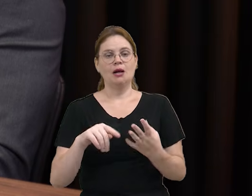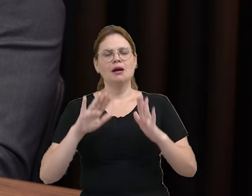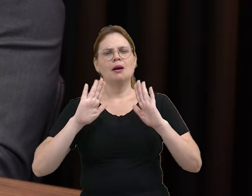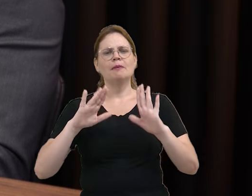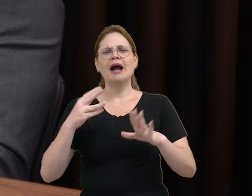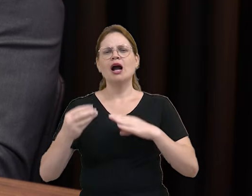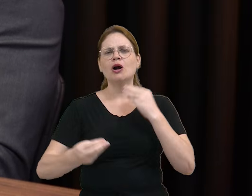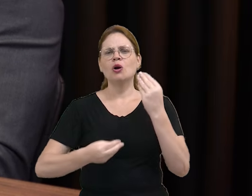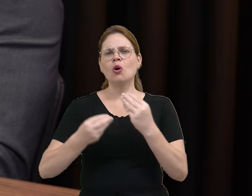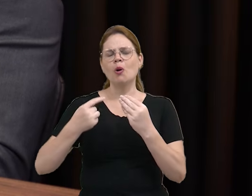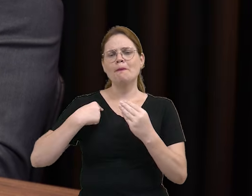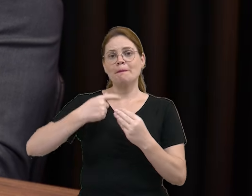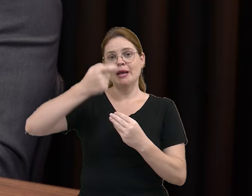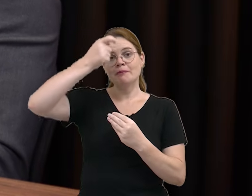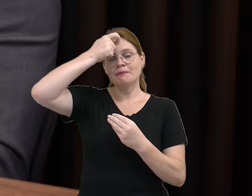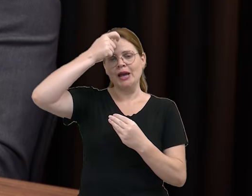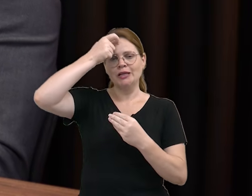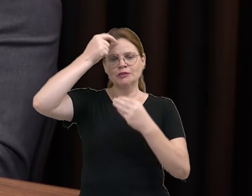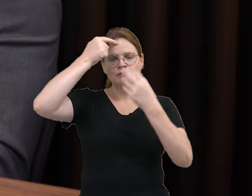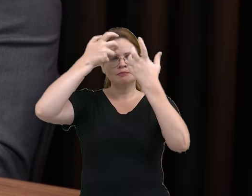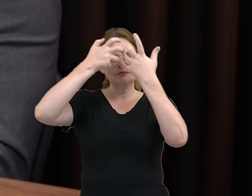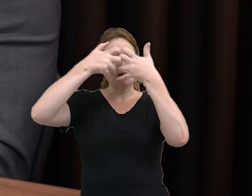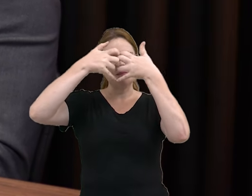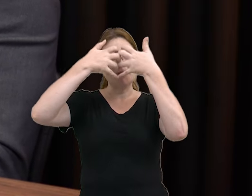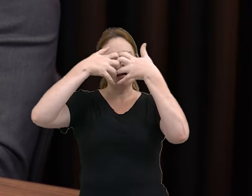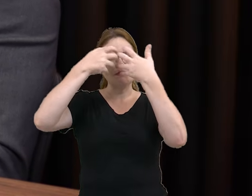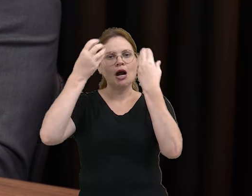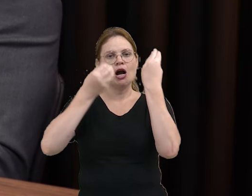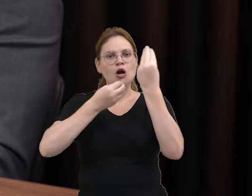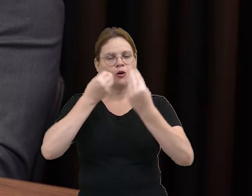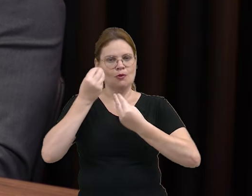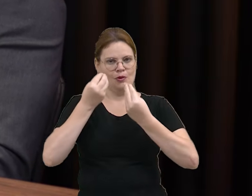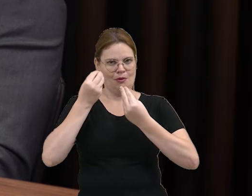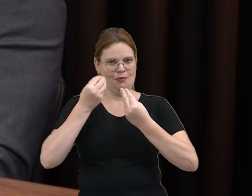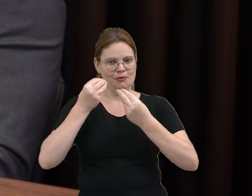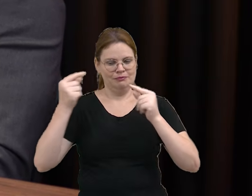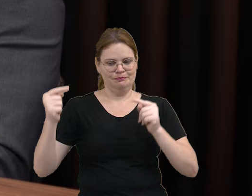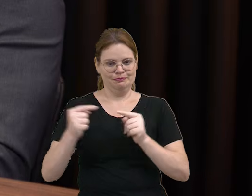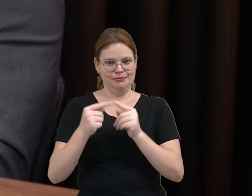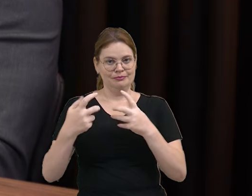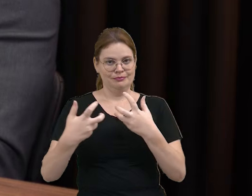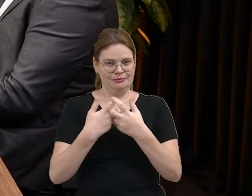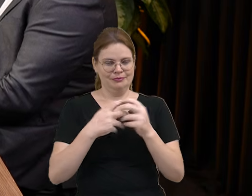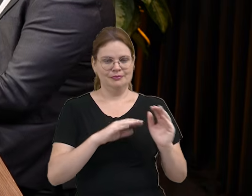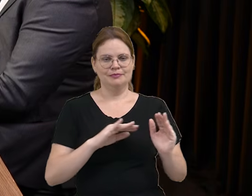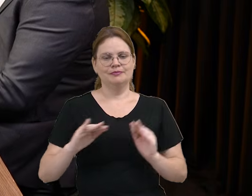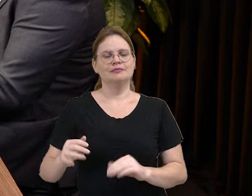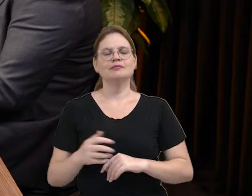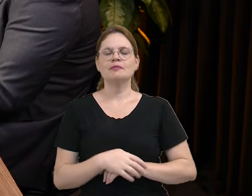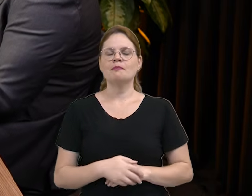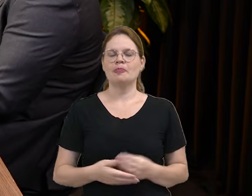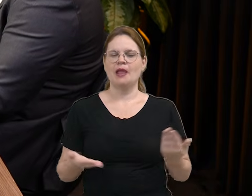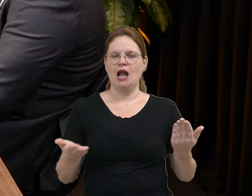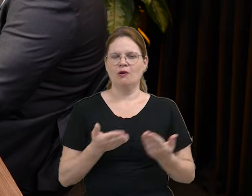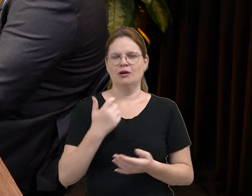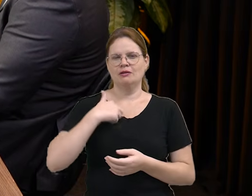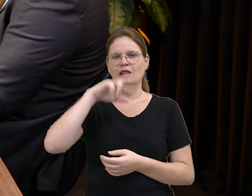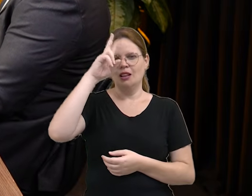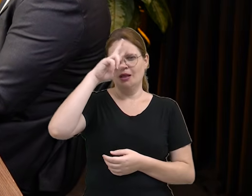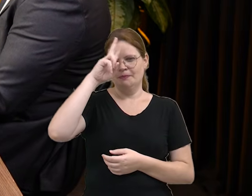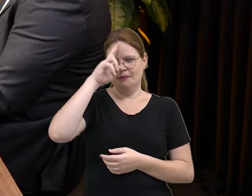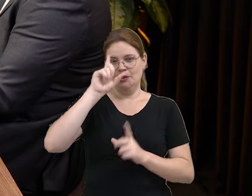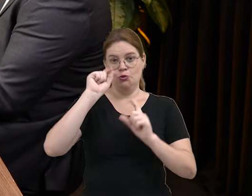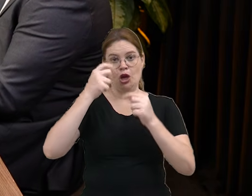nossa mente ela trabalha em favor disso. Me veio agora uma